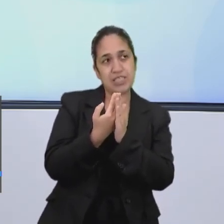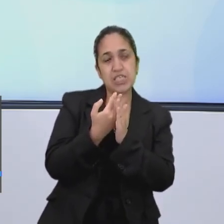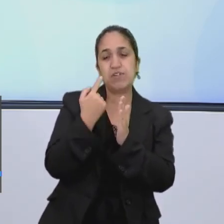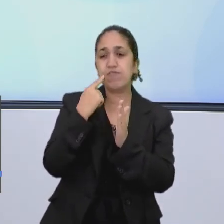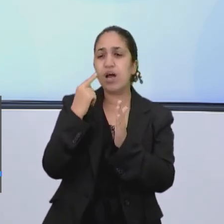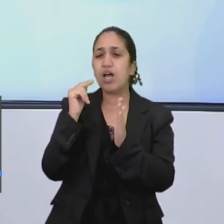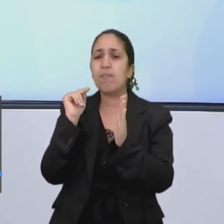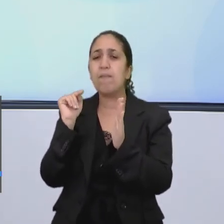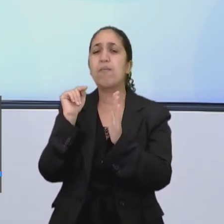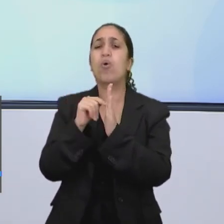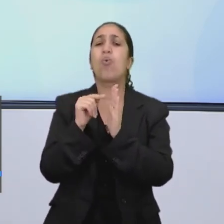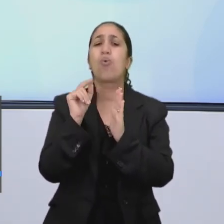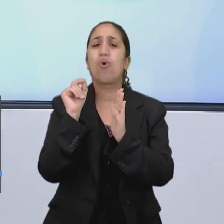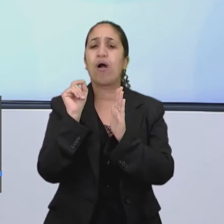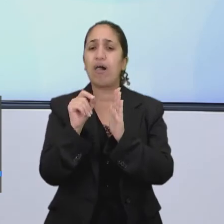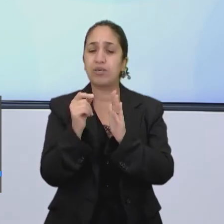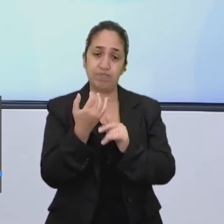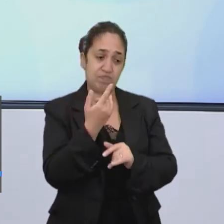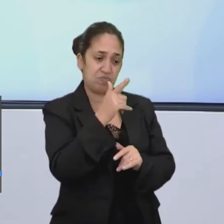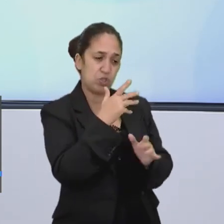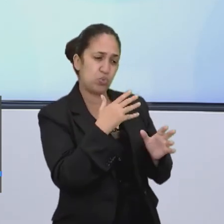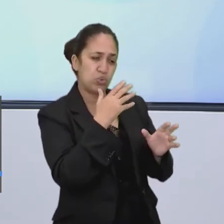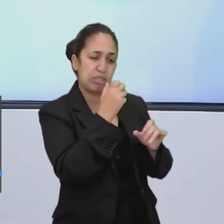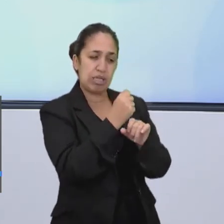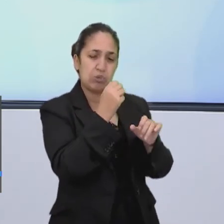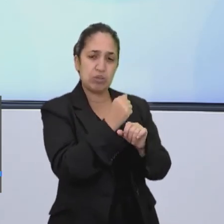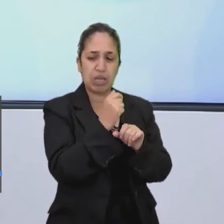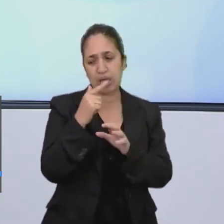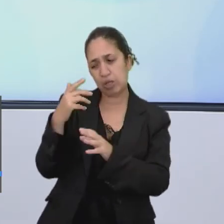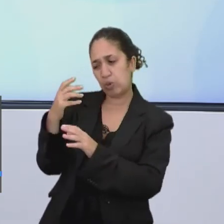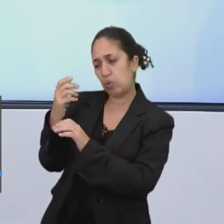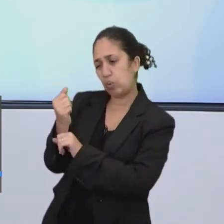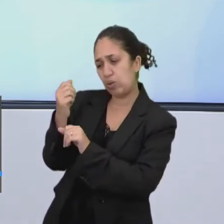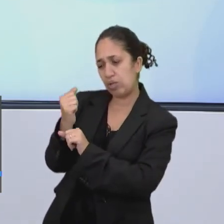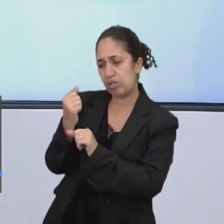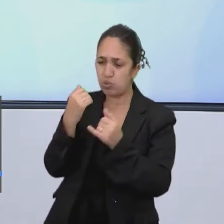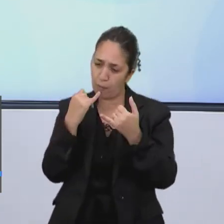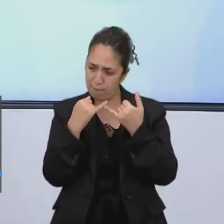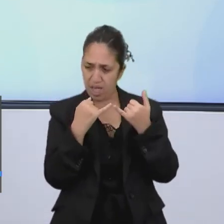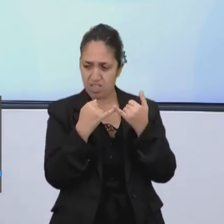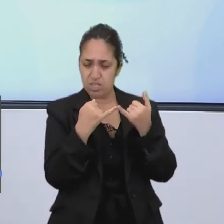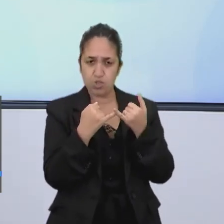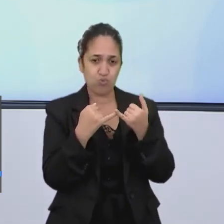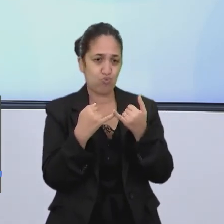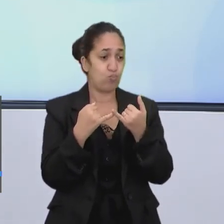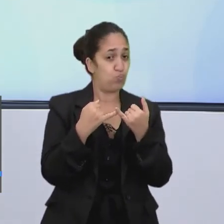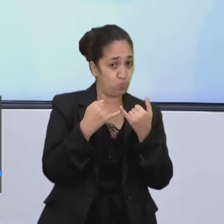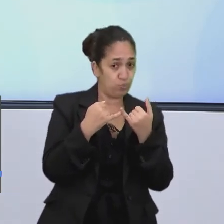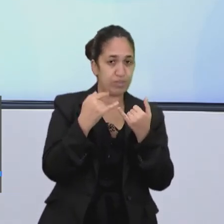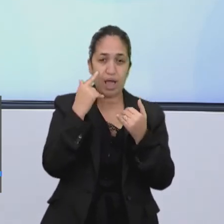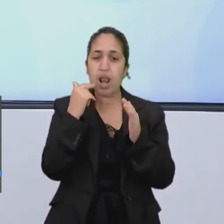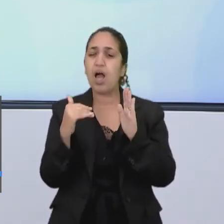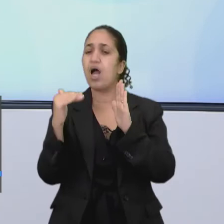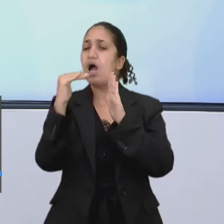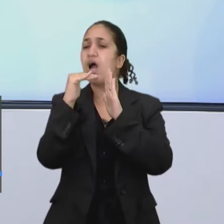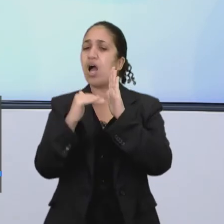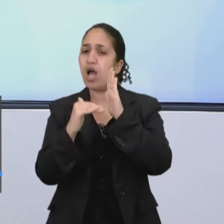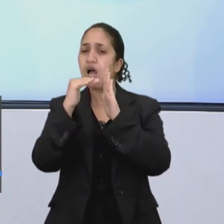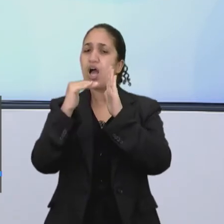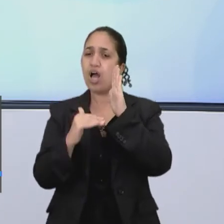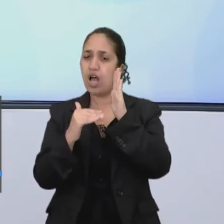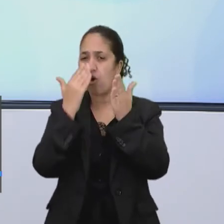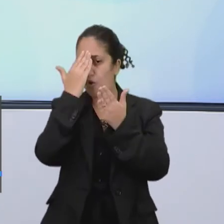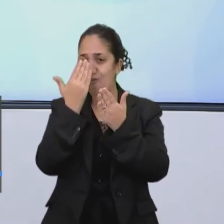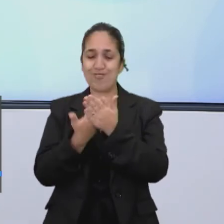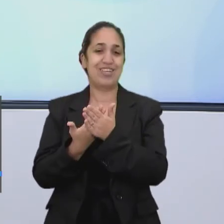determinar o quê? Se os dados, se os resultados estão próximos ou não. Então, ela indica o quê? O nível